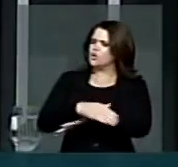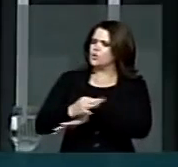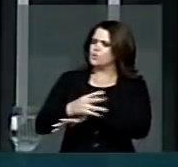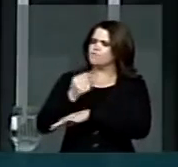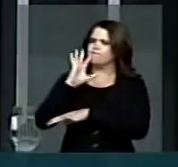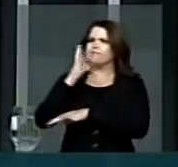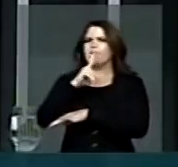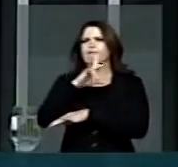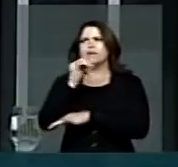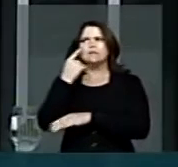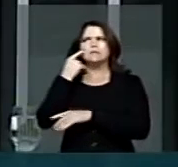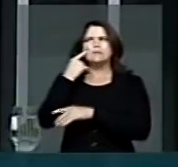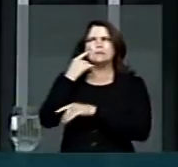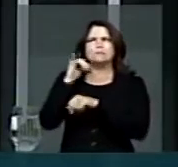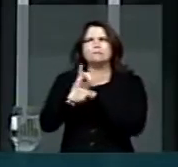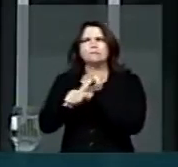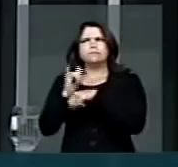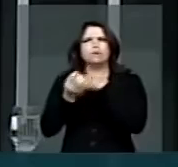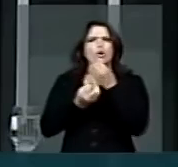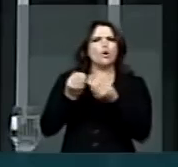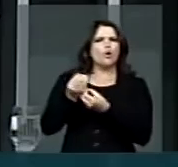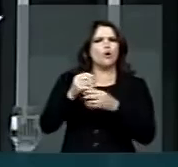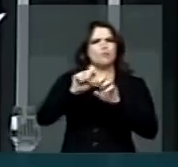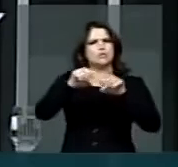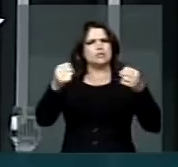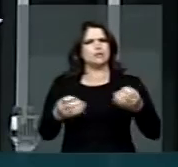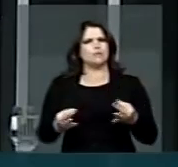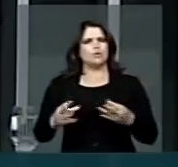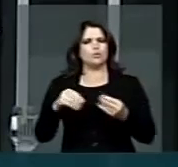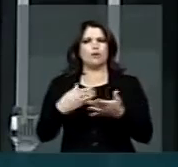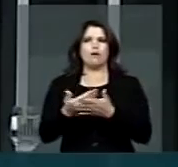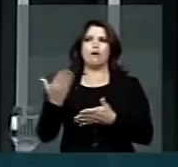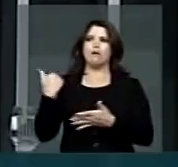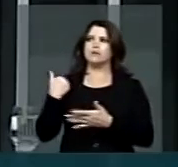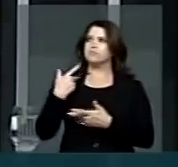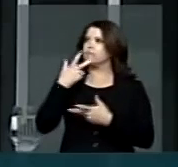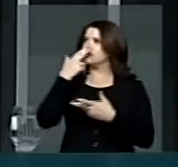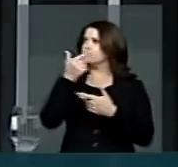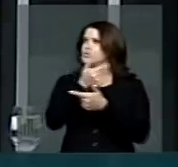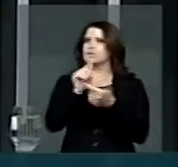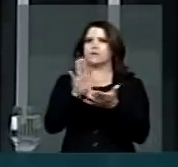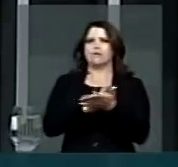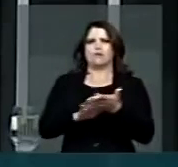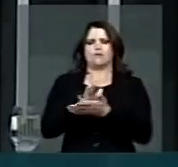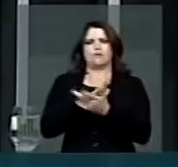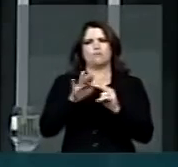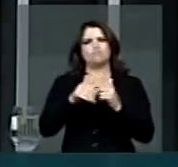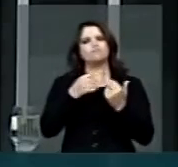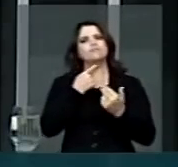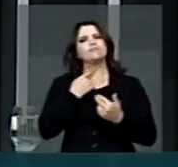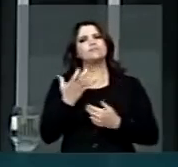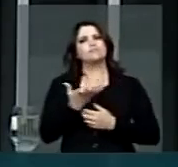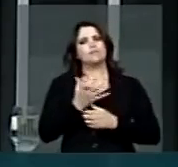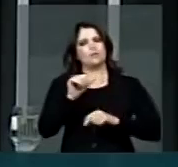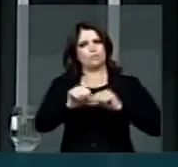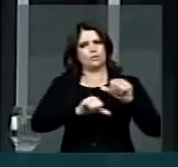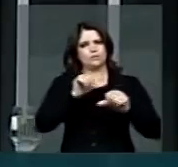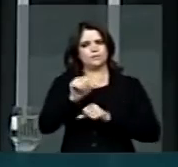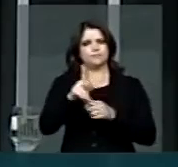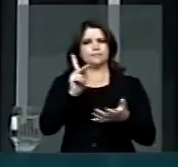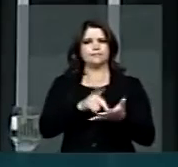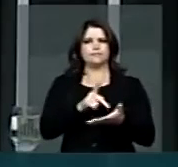a pensar alternativas para um sistema até então vigente. Dessa vontade de mudar a